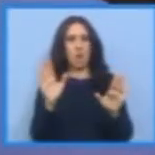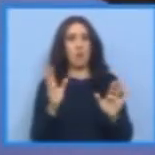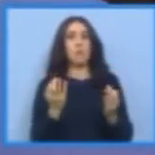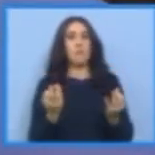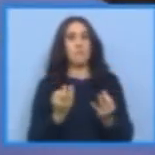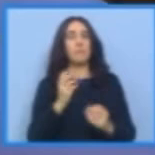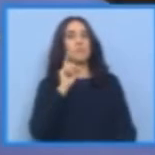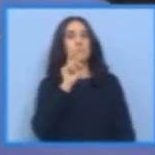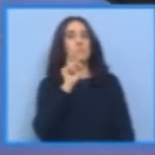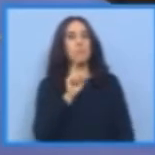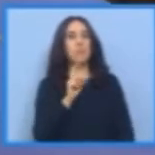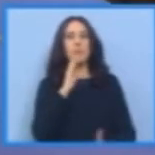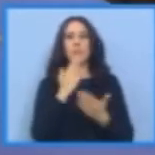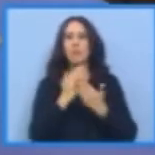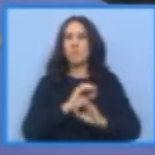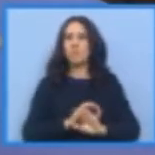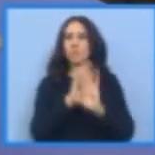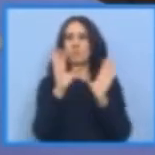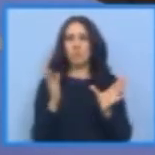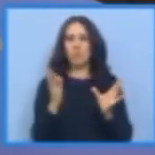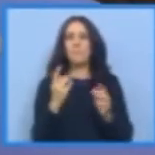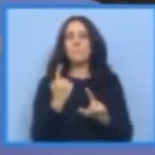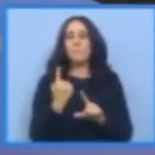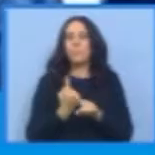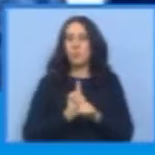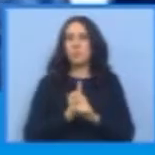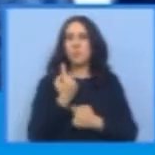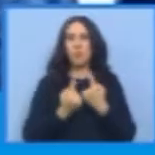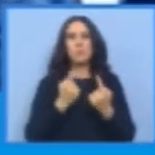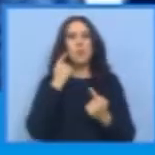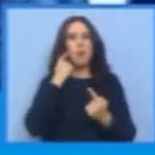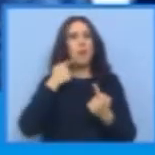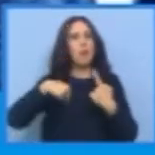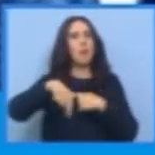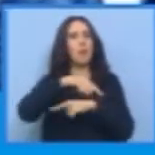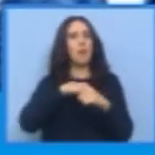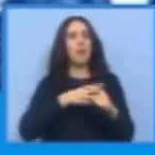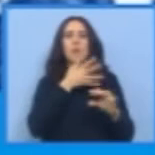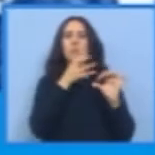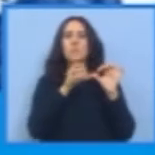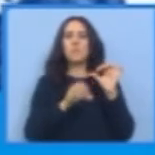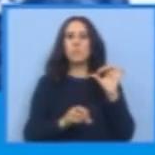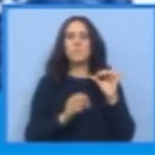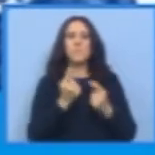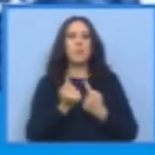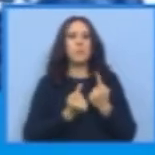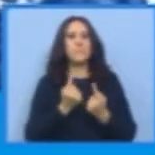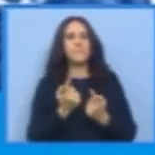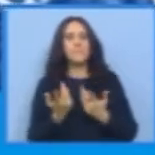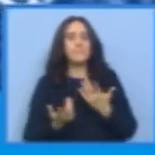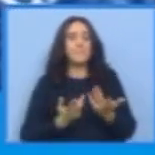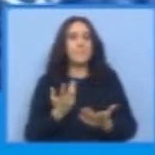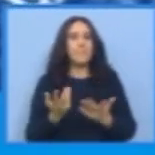é importante desmistificar algumas das coisas que vamos ouvindo, alguns discursos mais